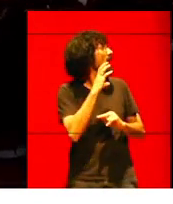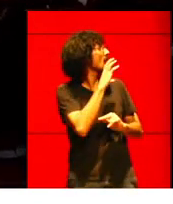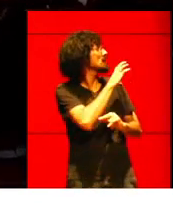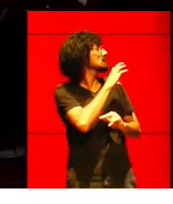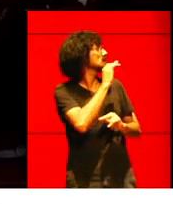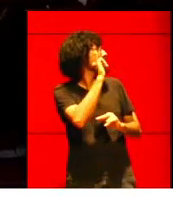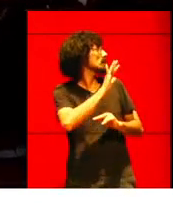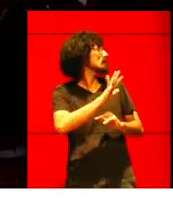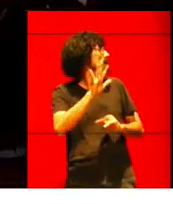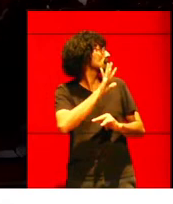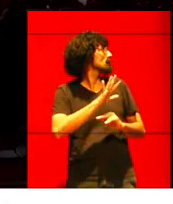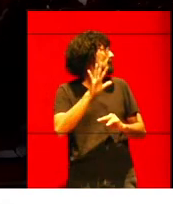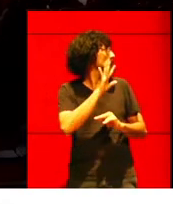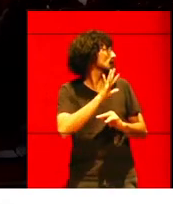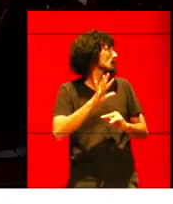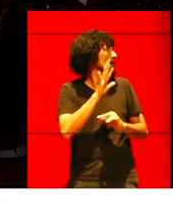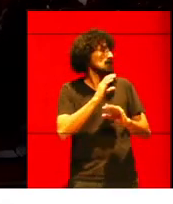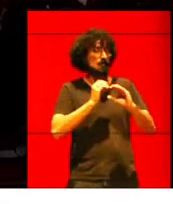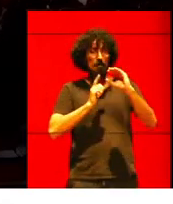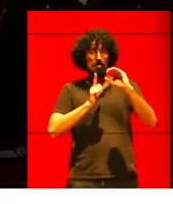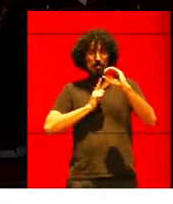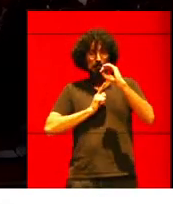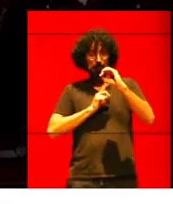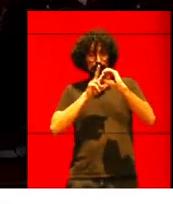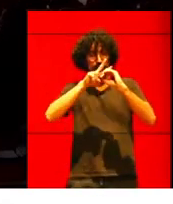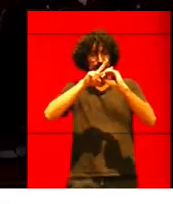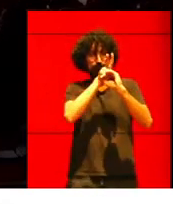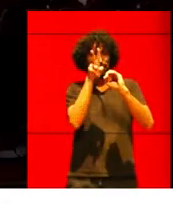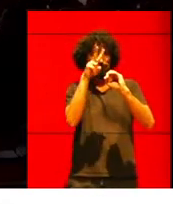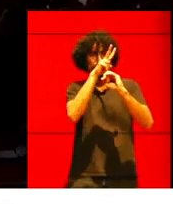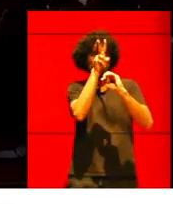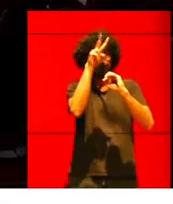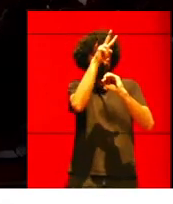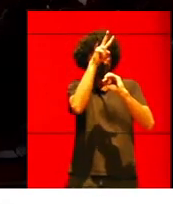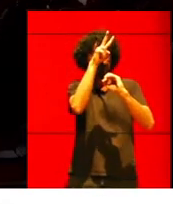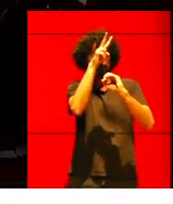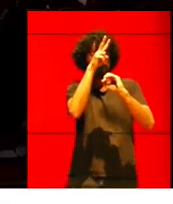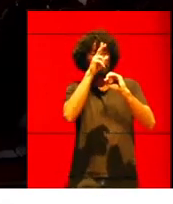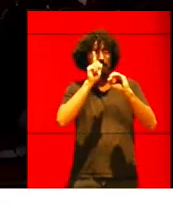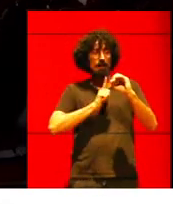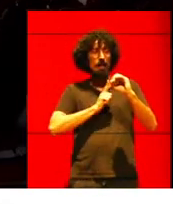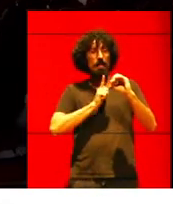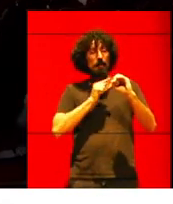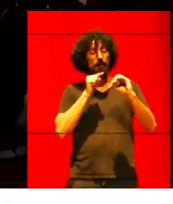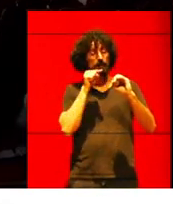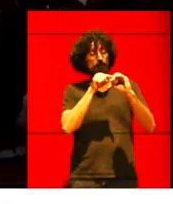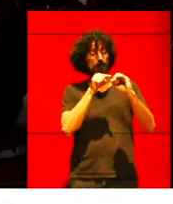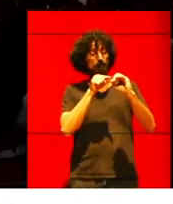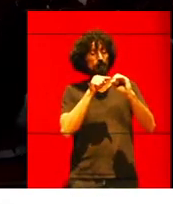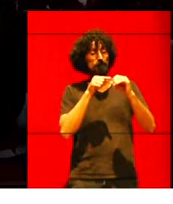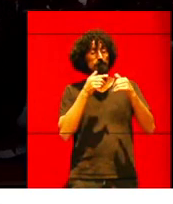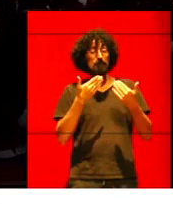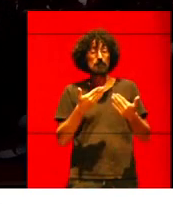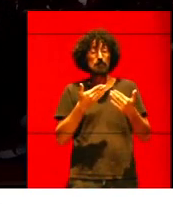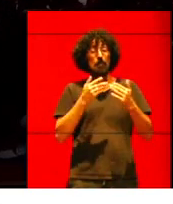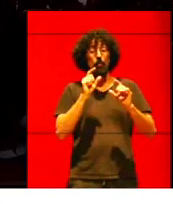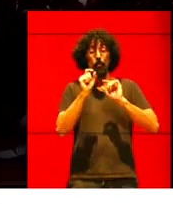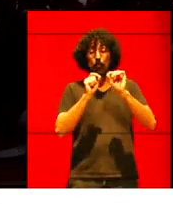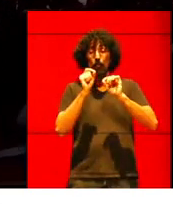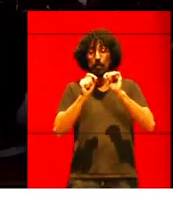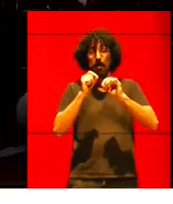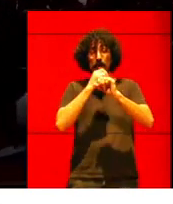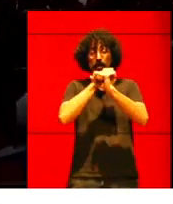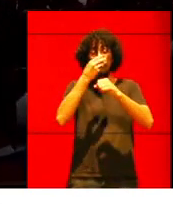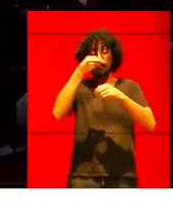conformação dupla. A região central, ela é hidrofóbica, a região onde estão as caudas, especificamente dos